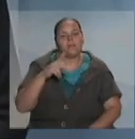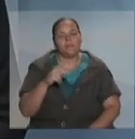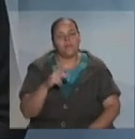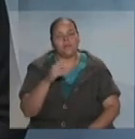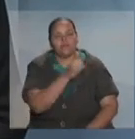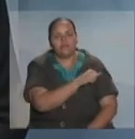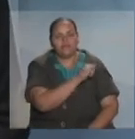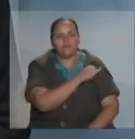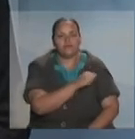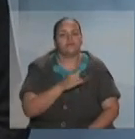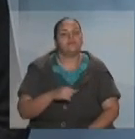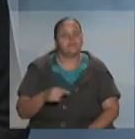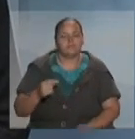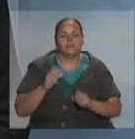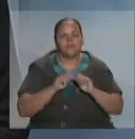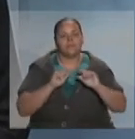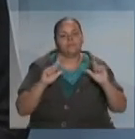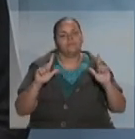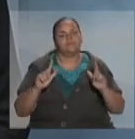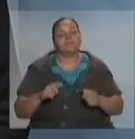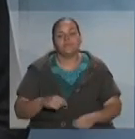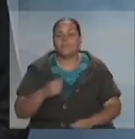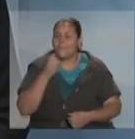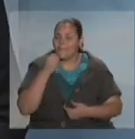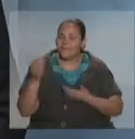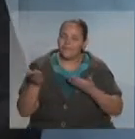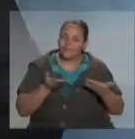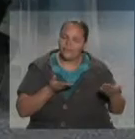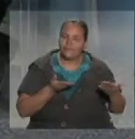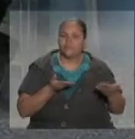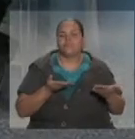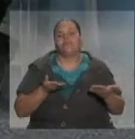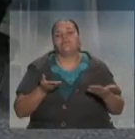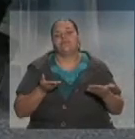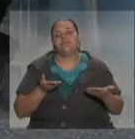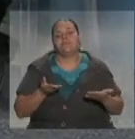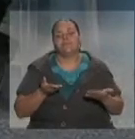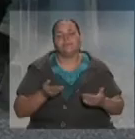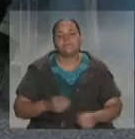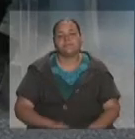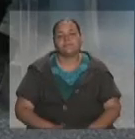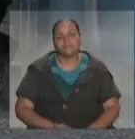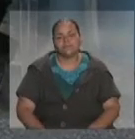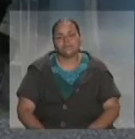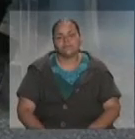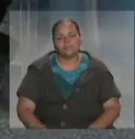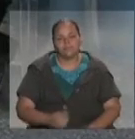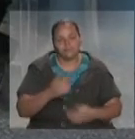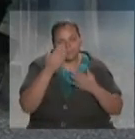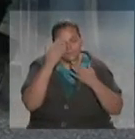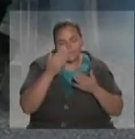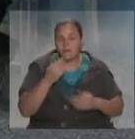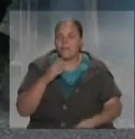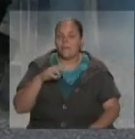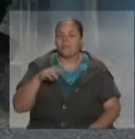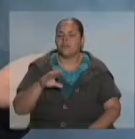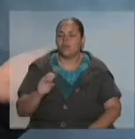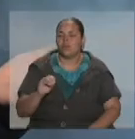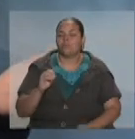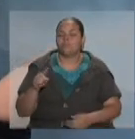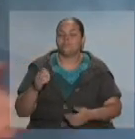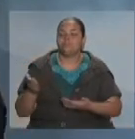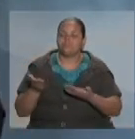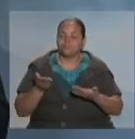Janeiro. Fique com a gente, o TCE Notícia está no ar. Bom, sejam bem-vindos. Obrigado, boa tarde. Marcelo, vou começar